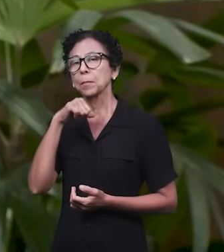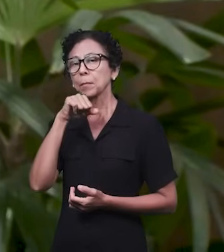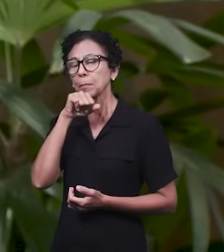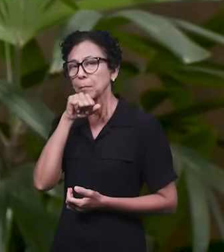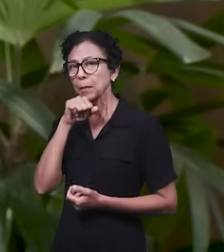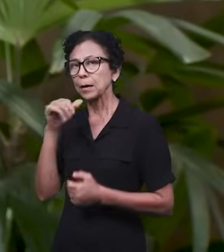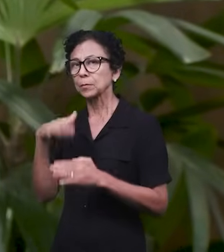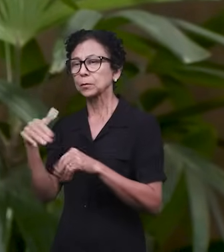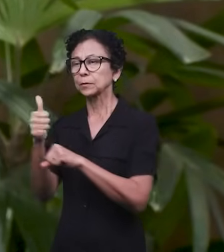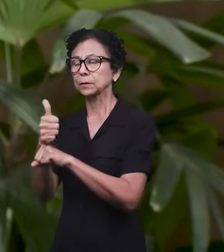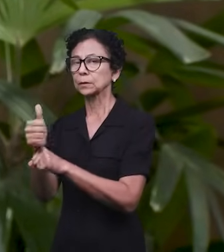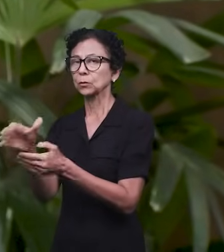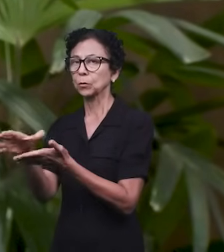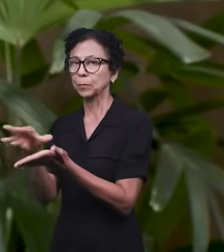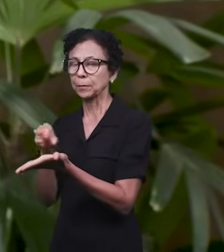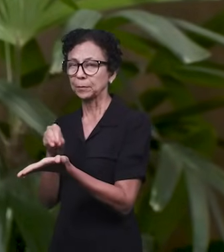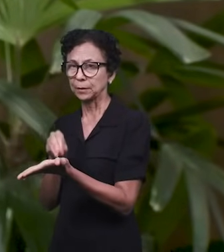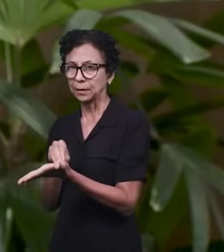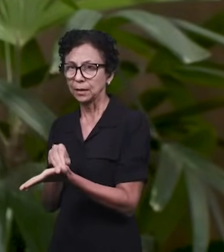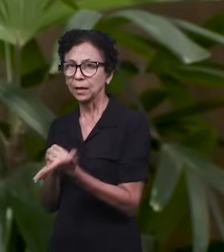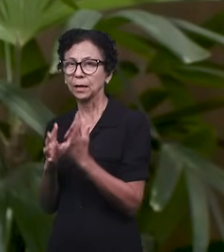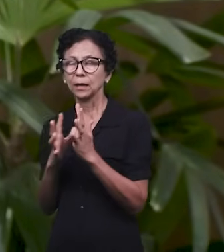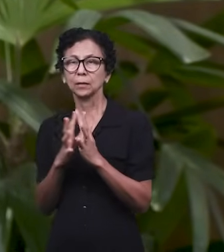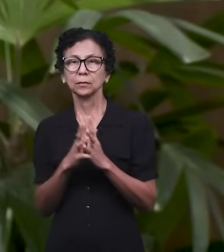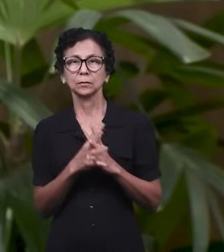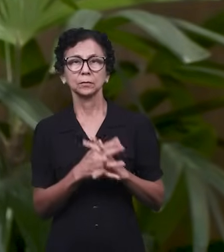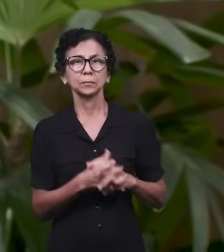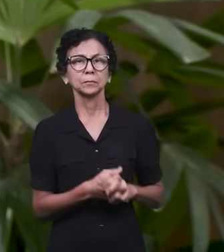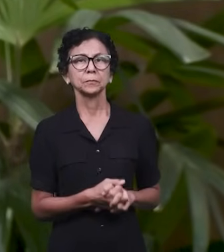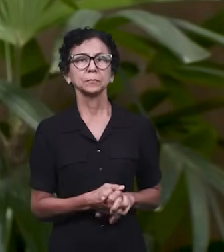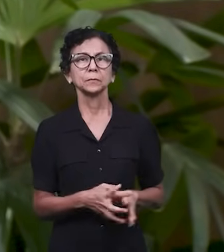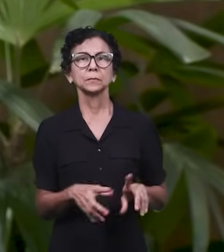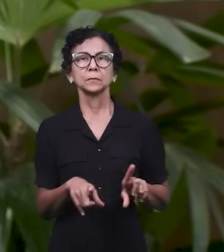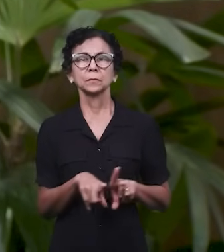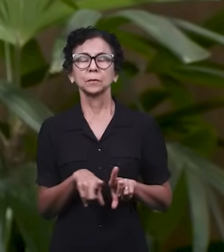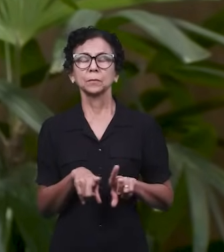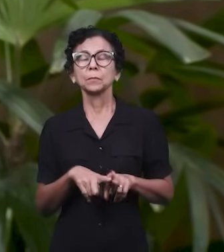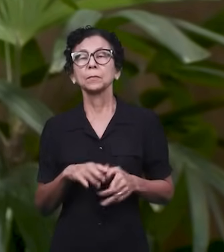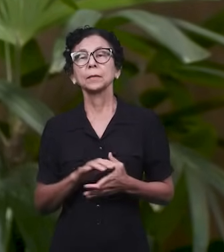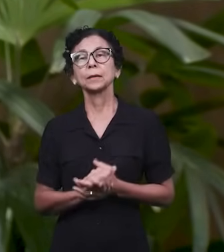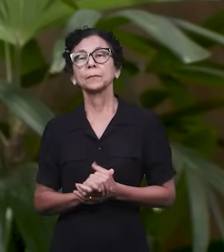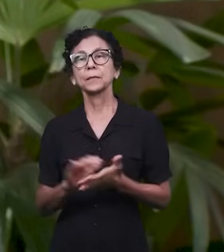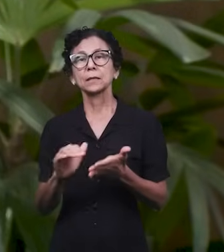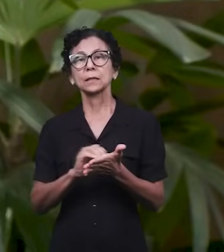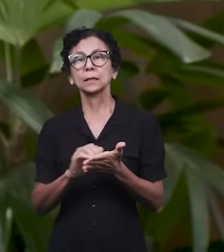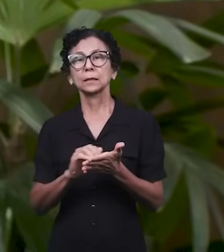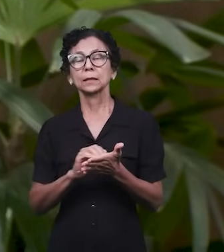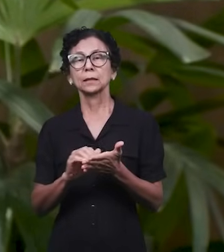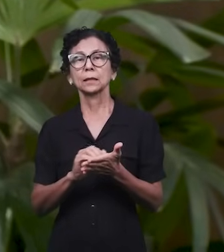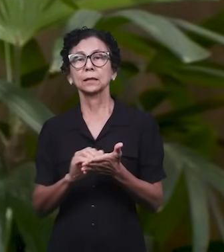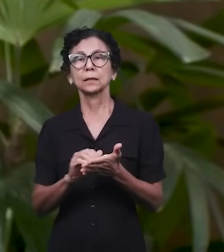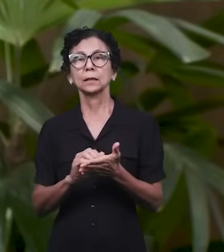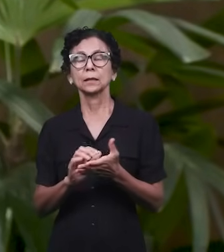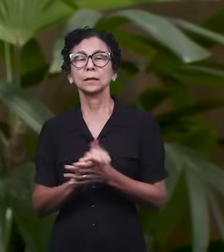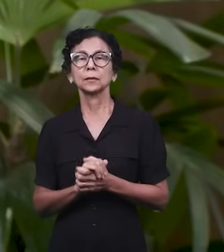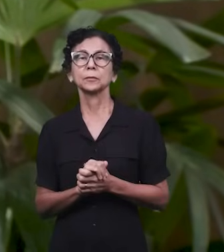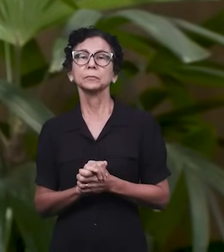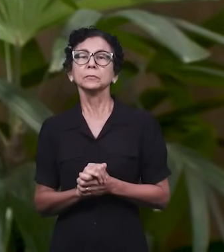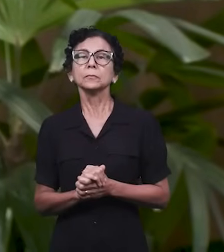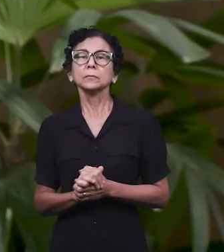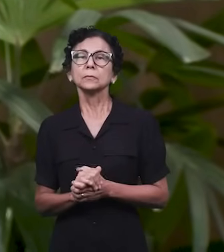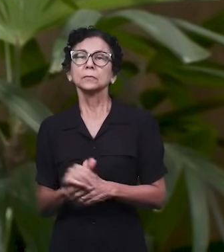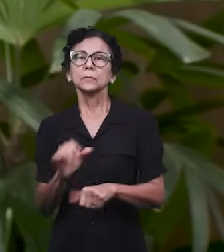chamado Vida Maria, que foi produzido pela Secretaria da Cultura do Estado do Ceará, que traz uma importante reflexão a